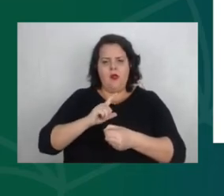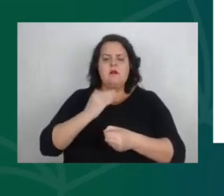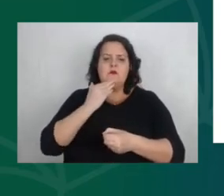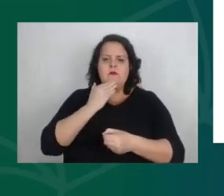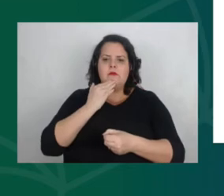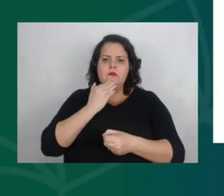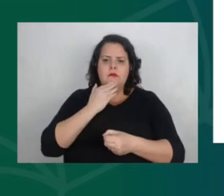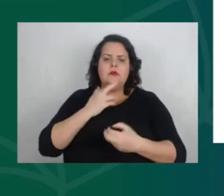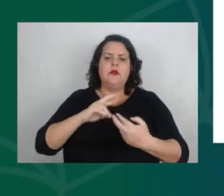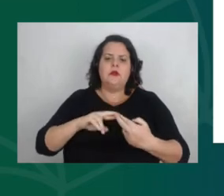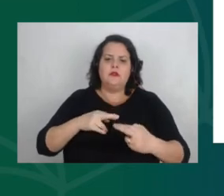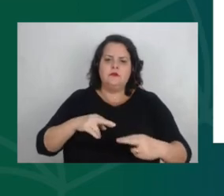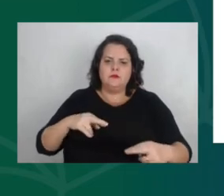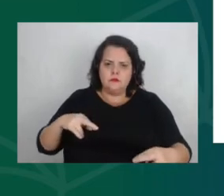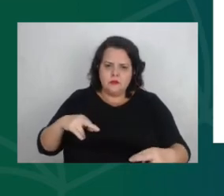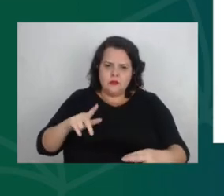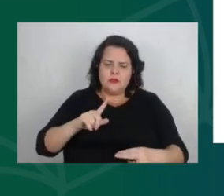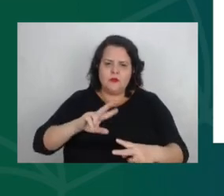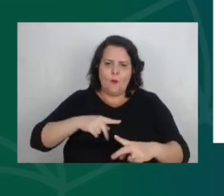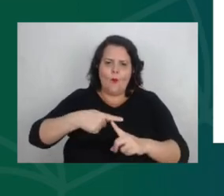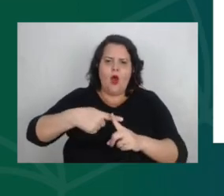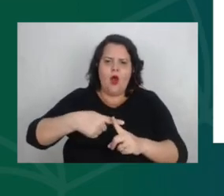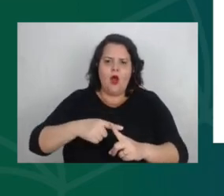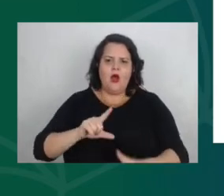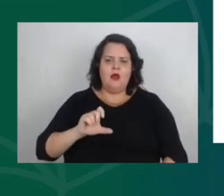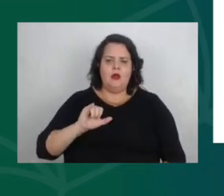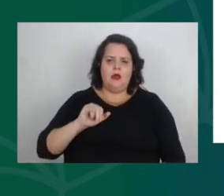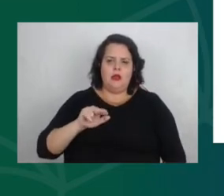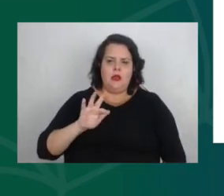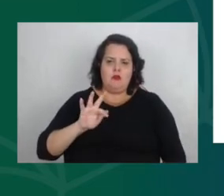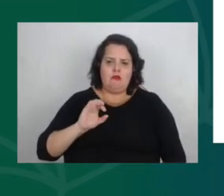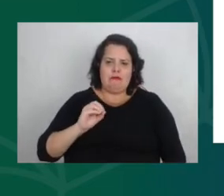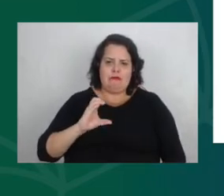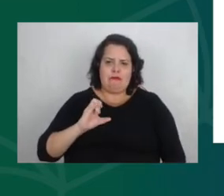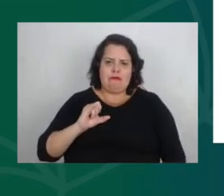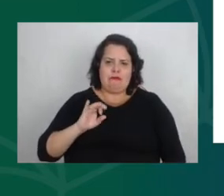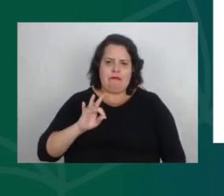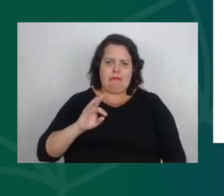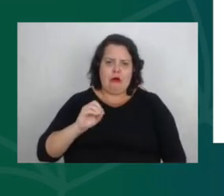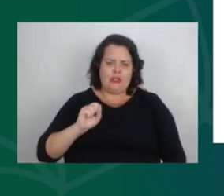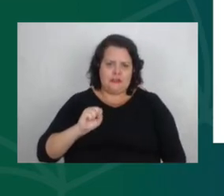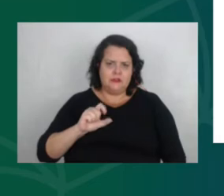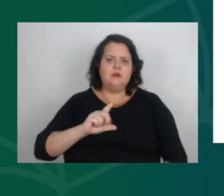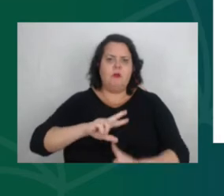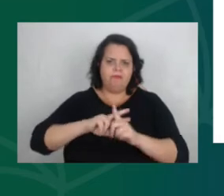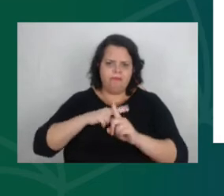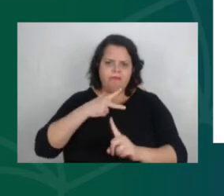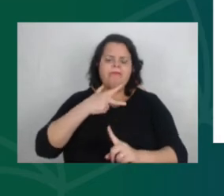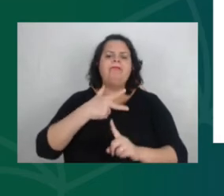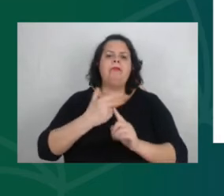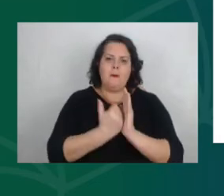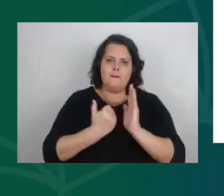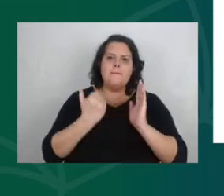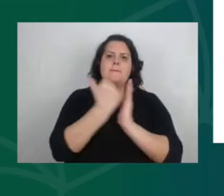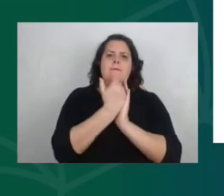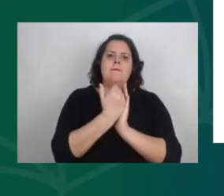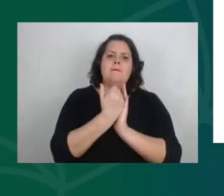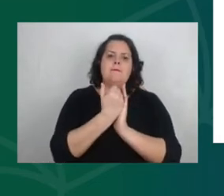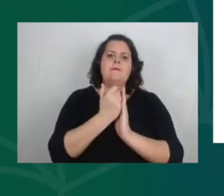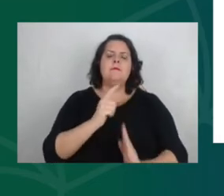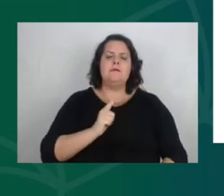DNA em linfócitos também está aumentado em relação ao grupo controle. O grupo